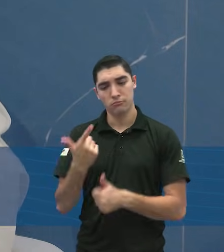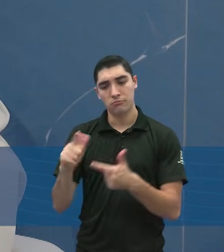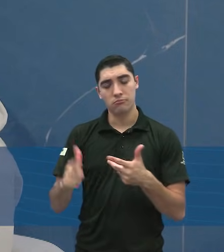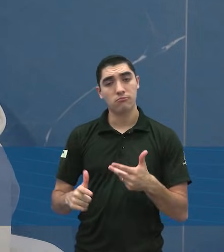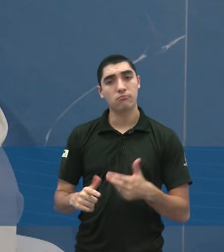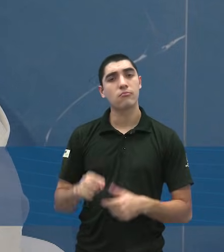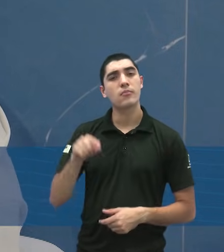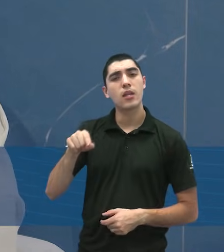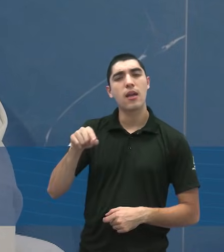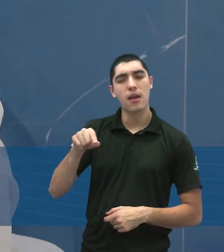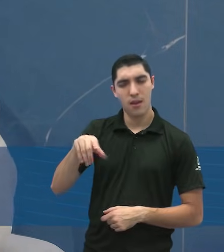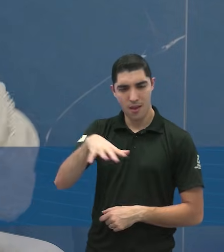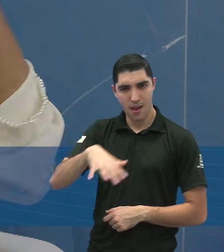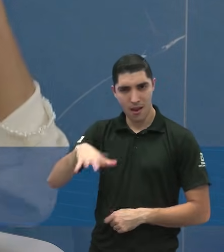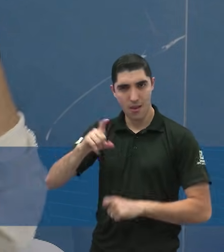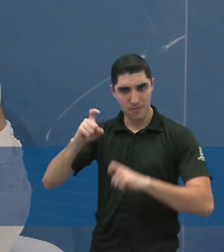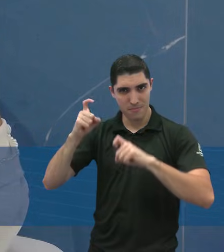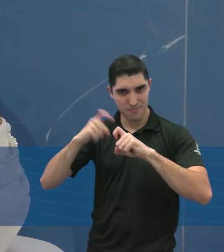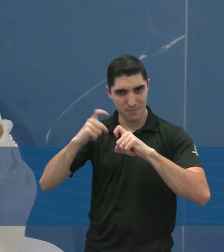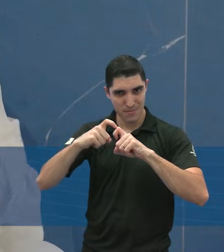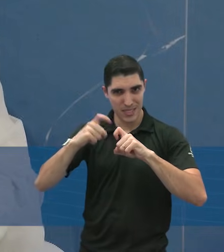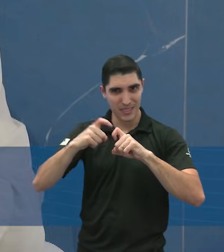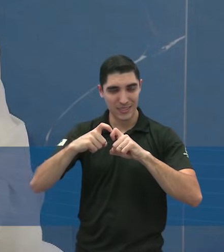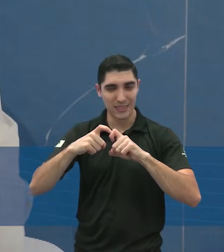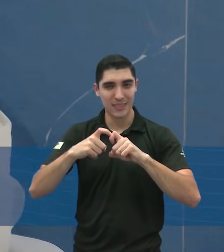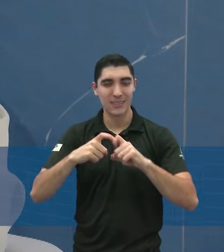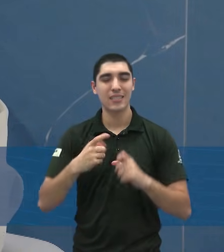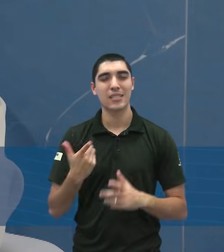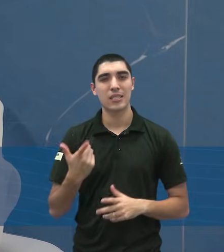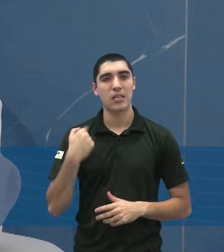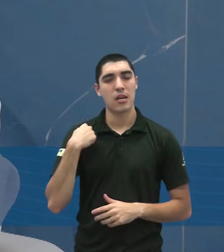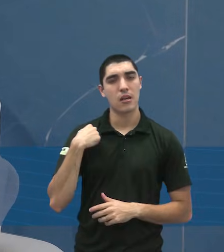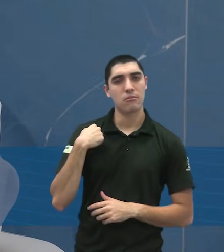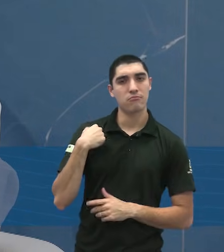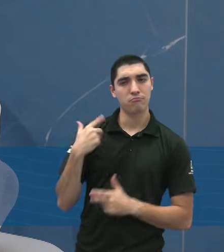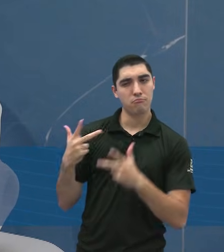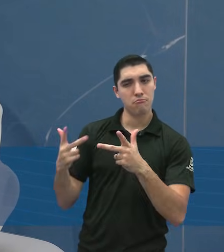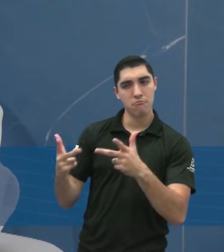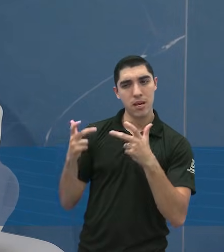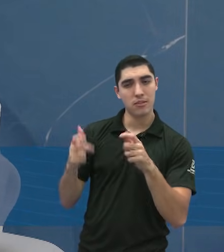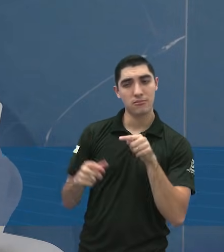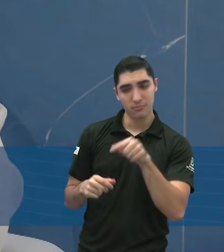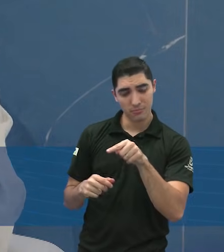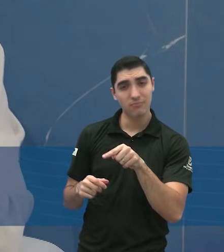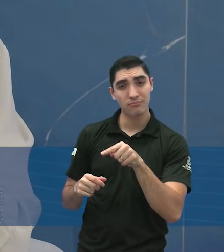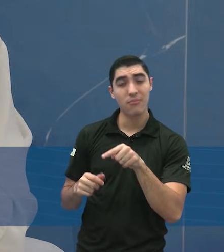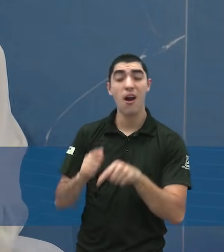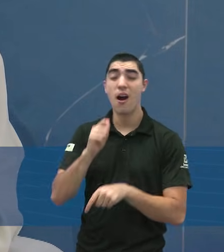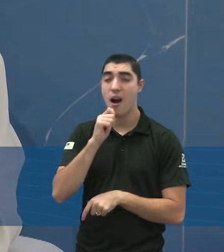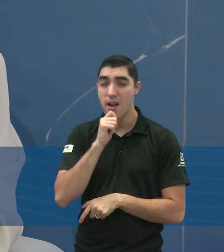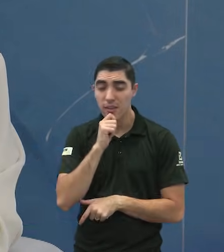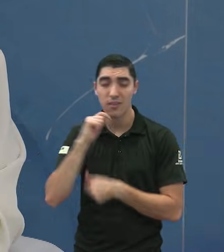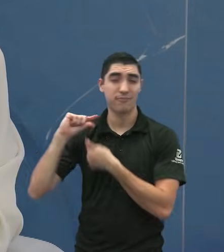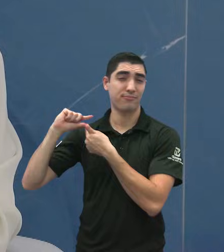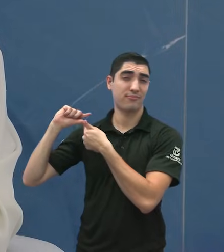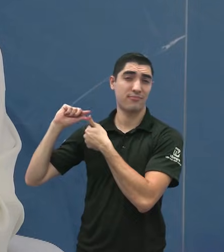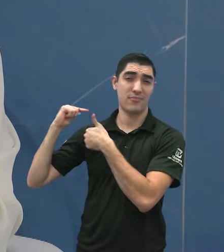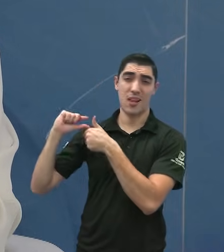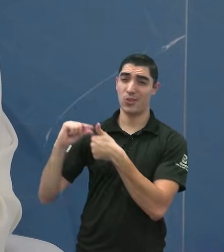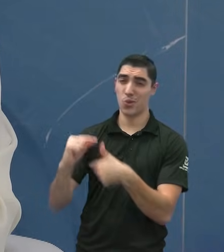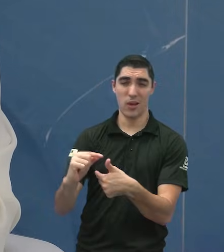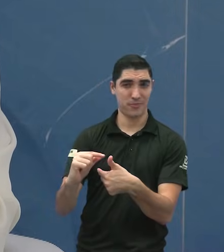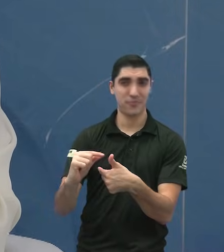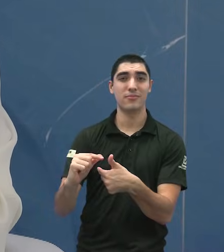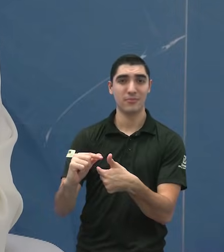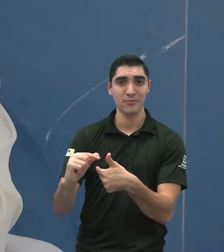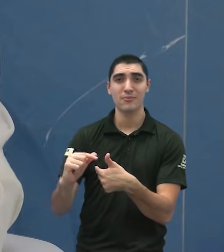questão da medicina em particular, como eu tinha comentado antes, a medicina é muito tradicional, né? E